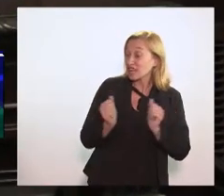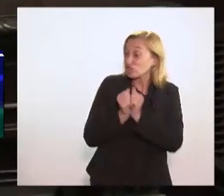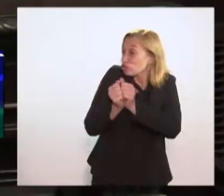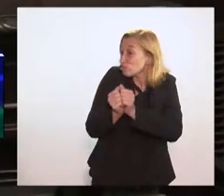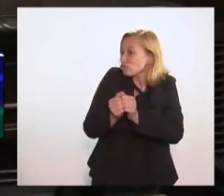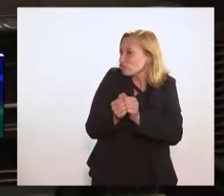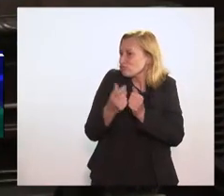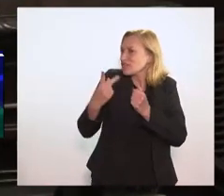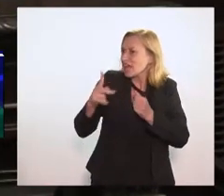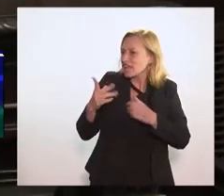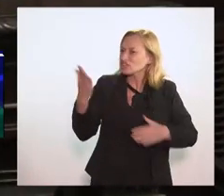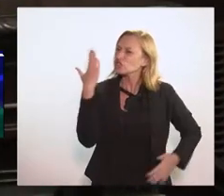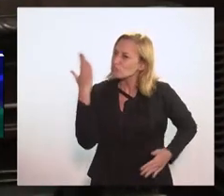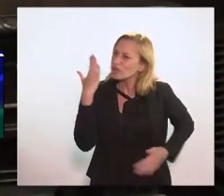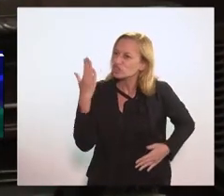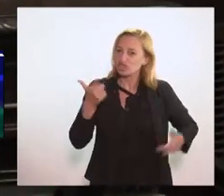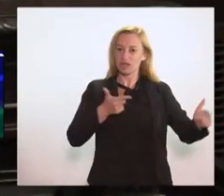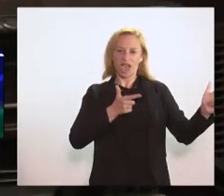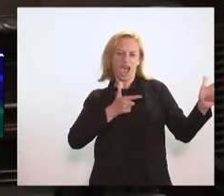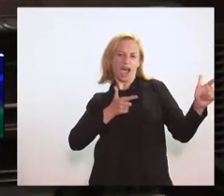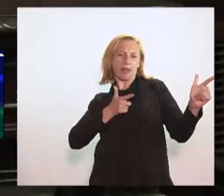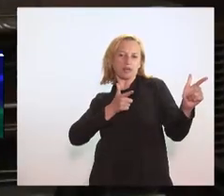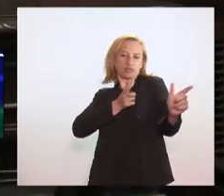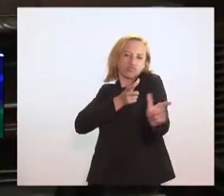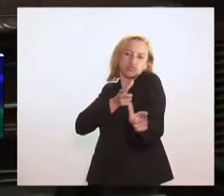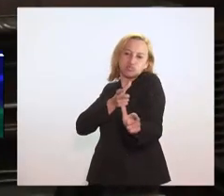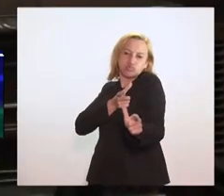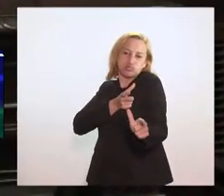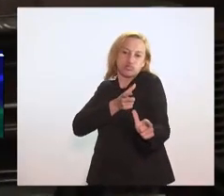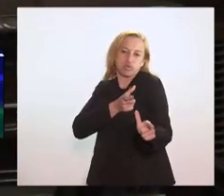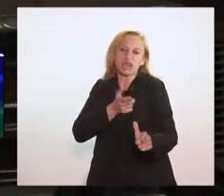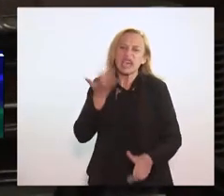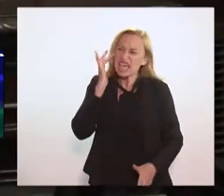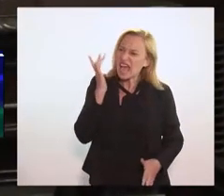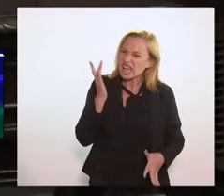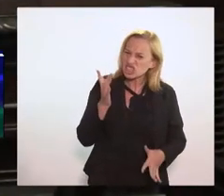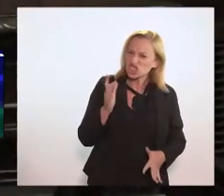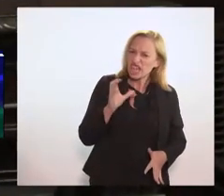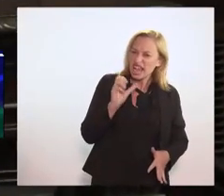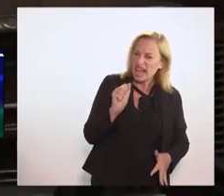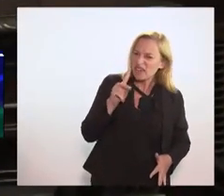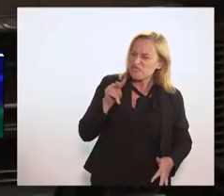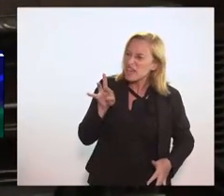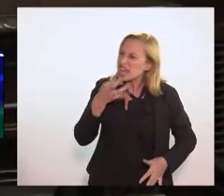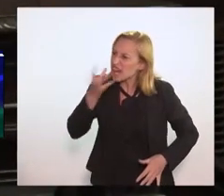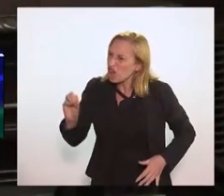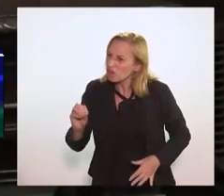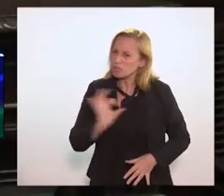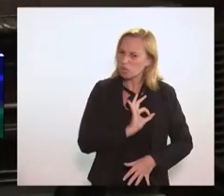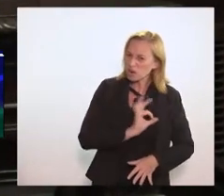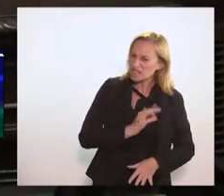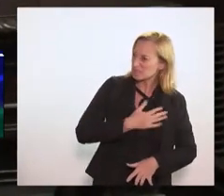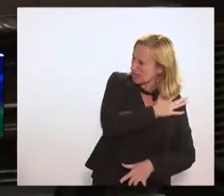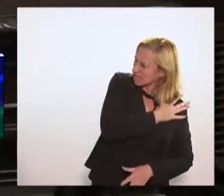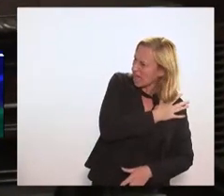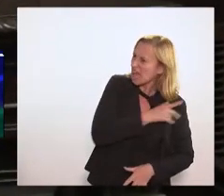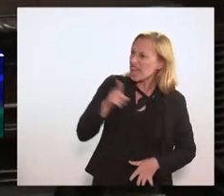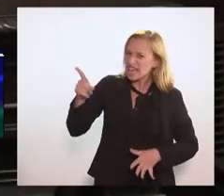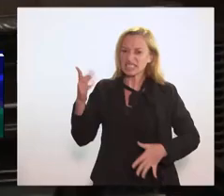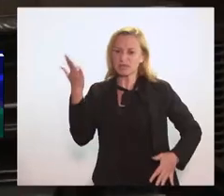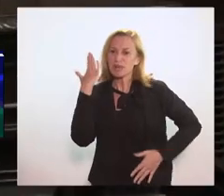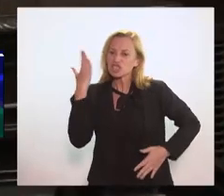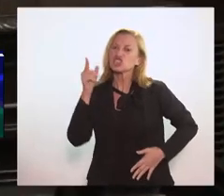esses traficantes empunhando armas de guerra. E aí vem falar do caveirão da Polícia Militar? Esses traficantes com armas de guerra